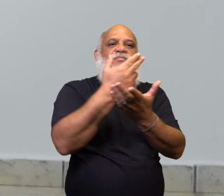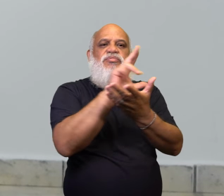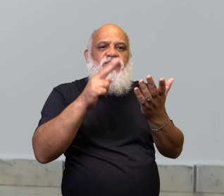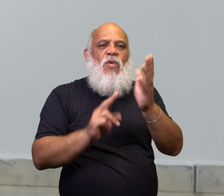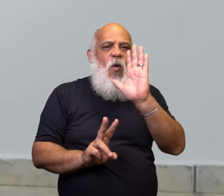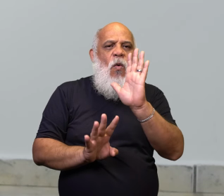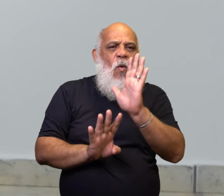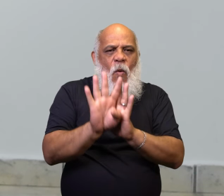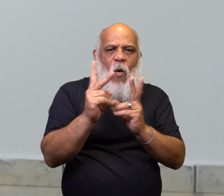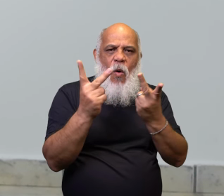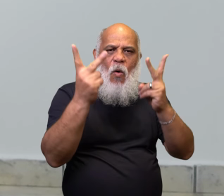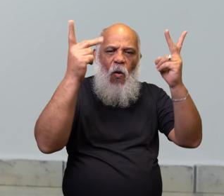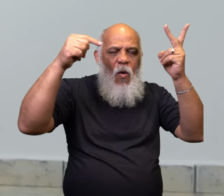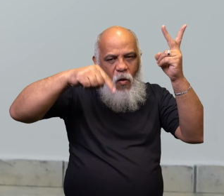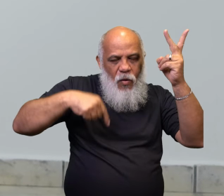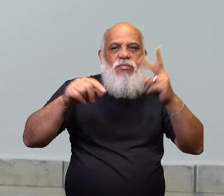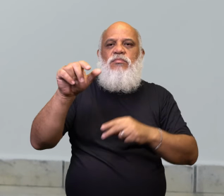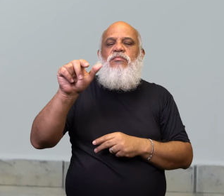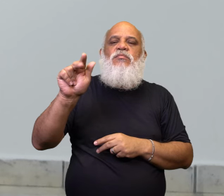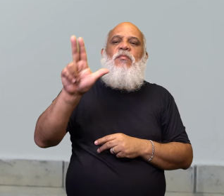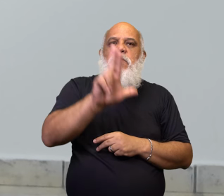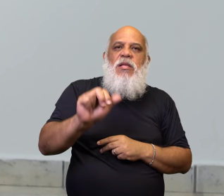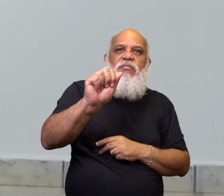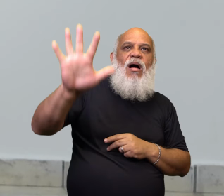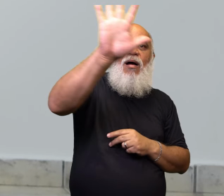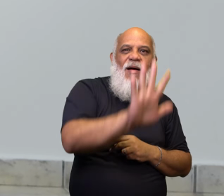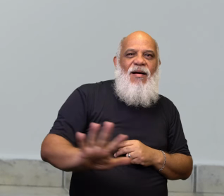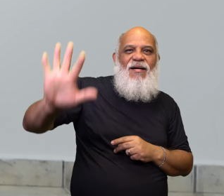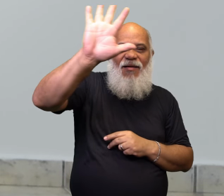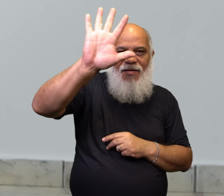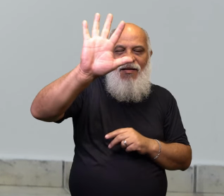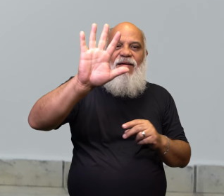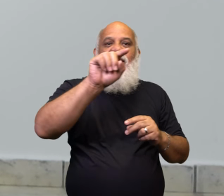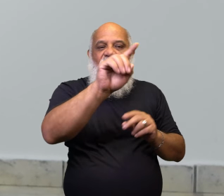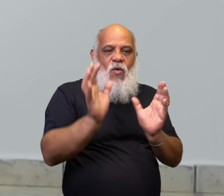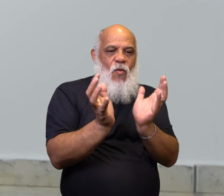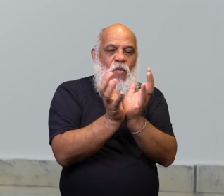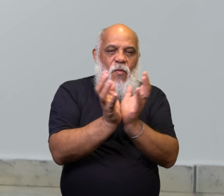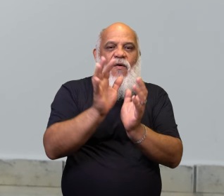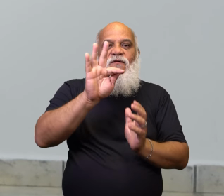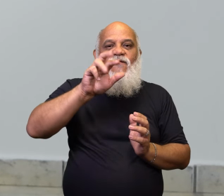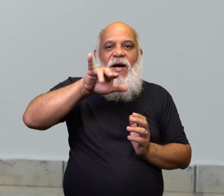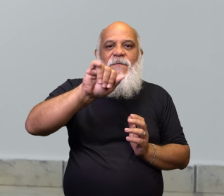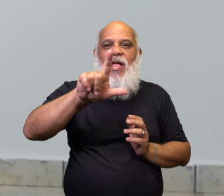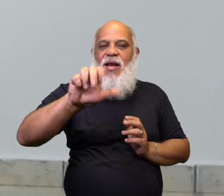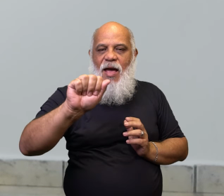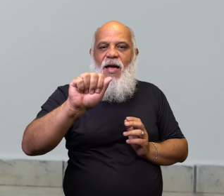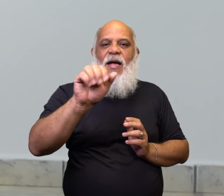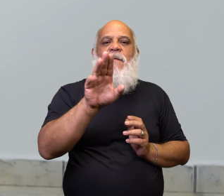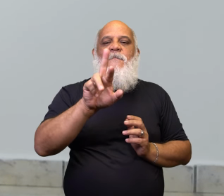dança, né, da nossa região. E olha só aí, família Brinquedo, sendo campeão de todos, também porque eu